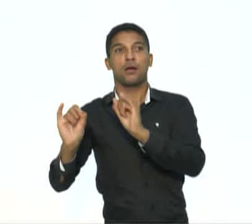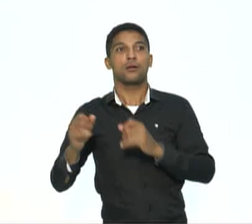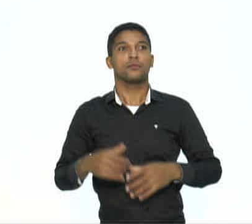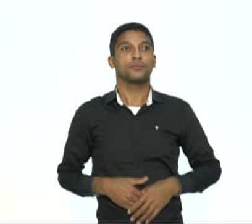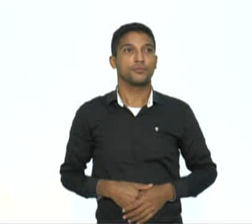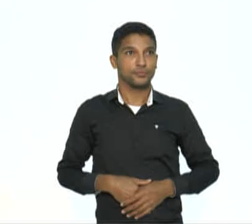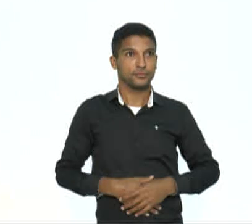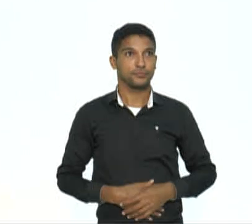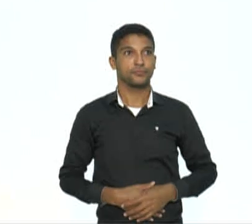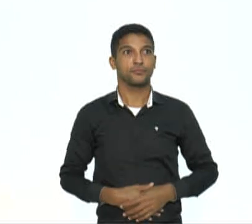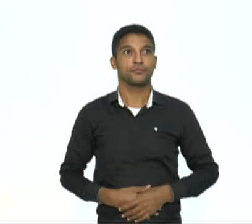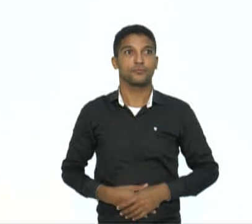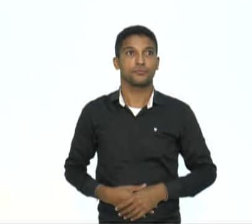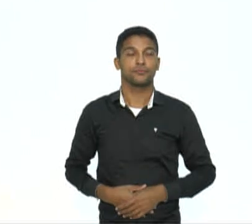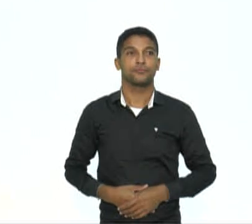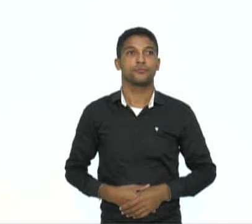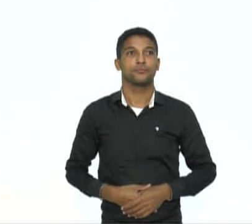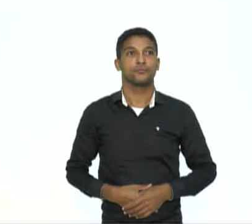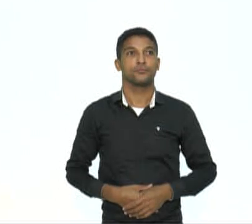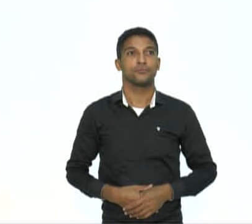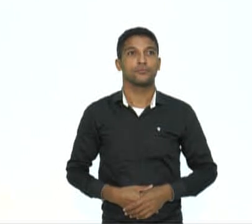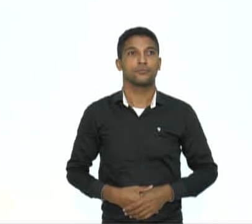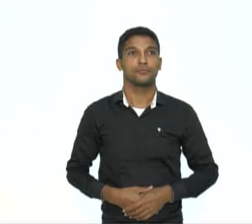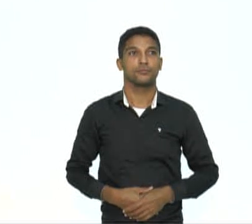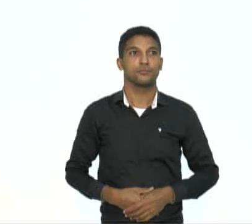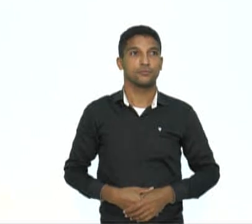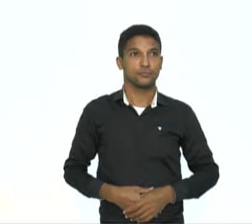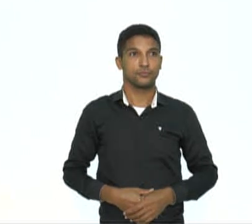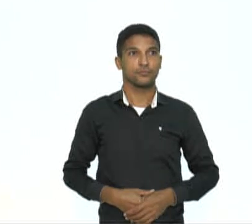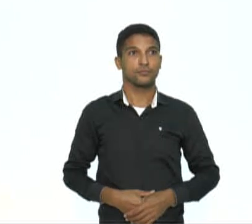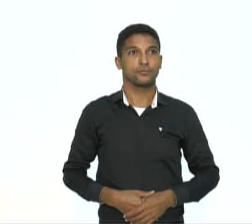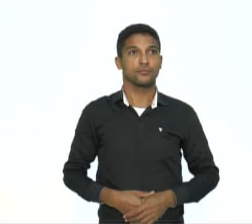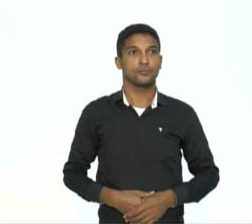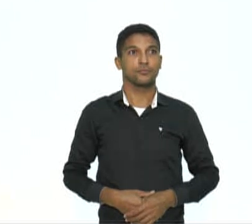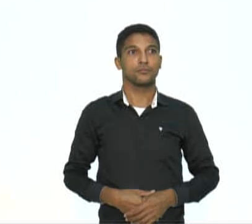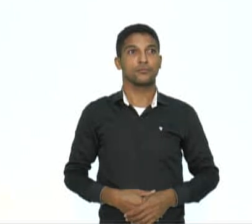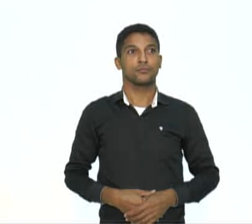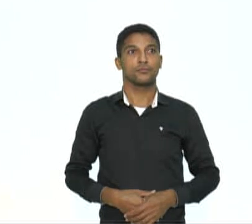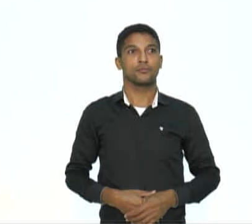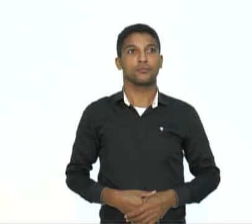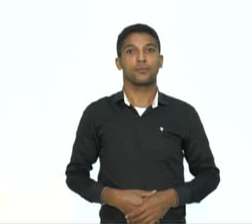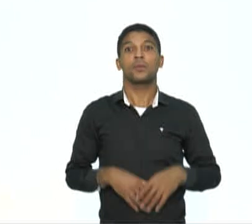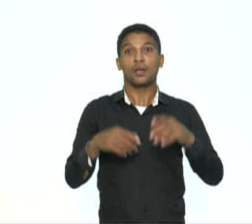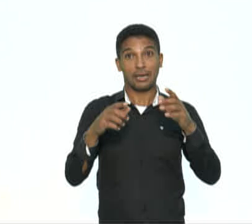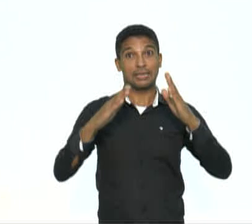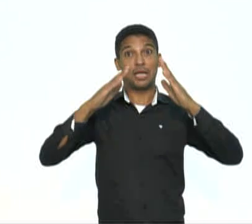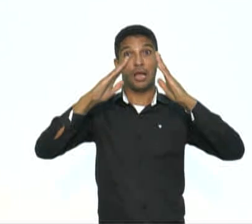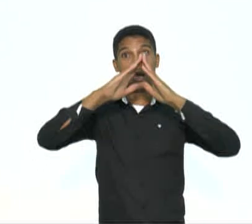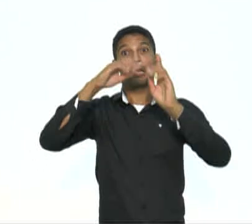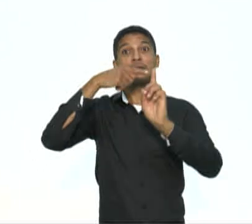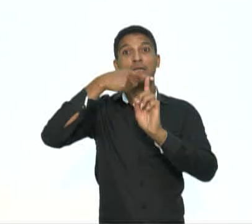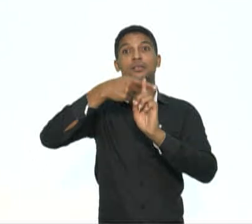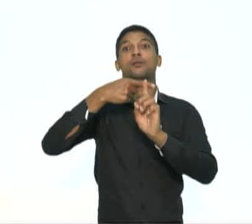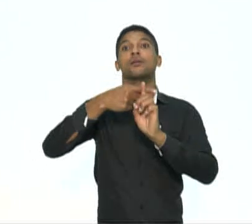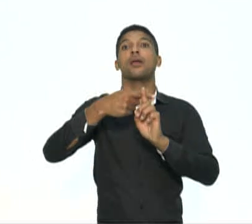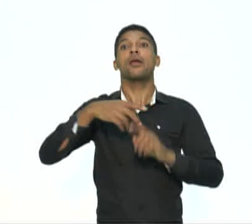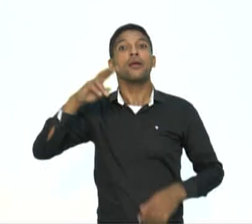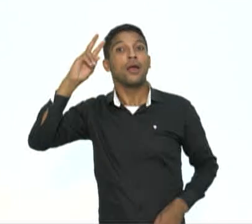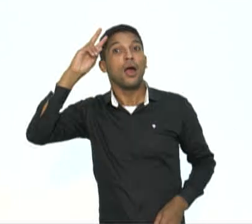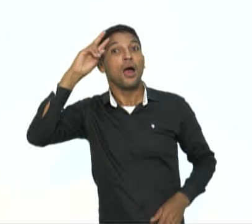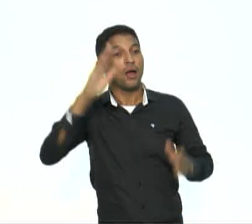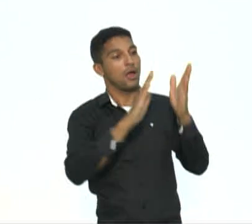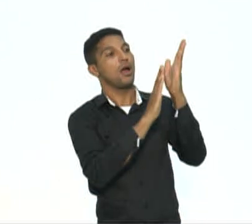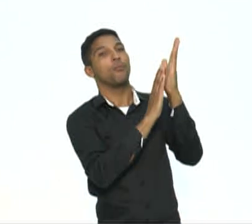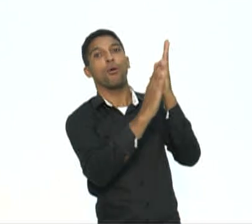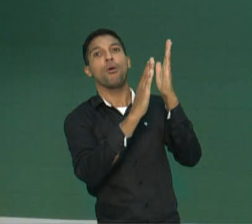sofre a evolução com sua estrutura, tendo muito mais detalhes. Neles podem conter narrativas bíblicas ou representações de santos,